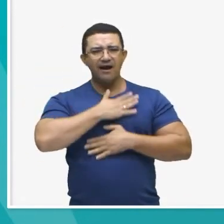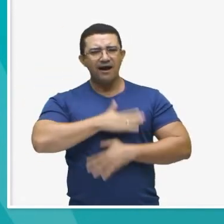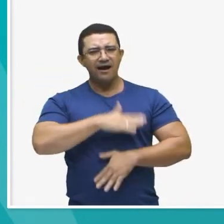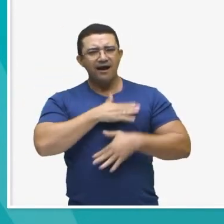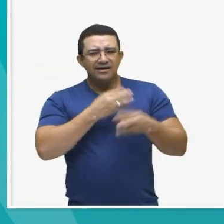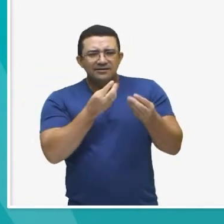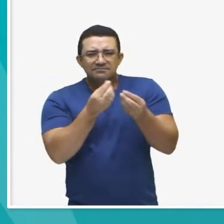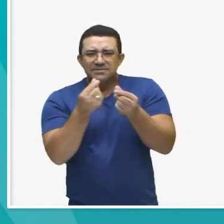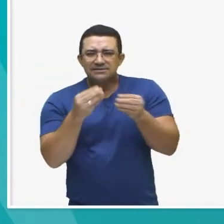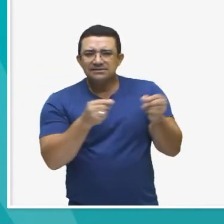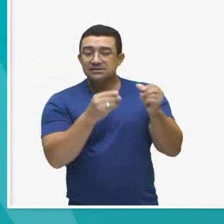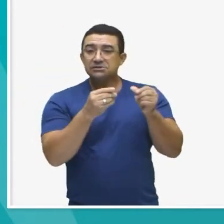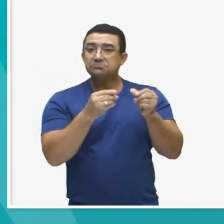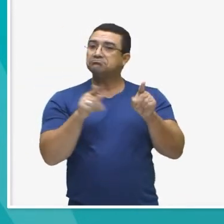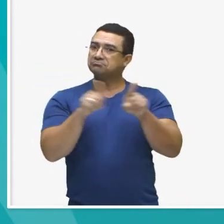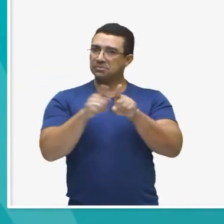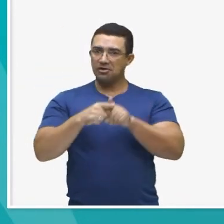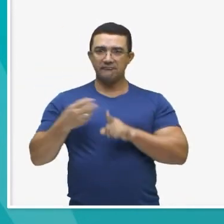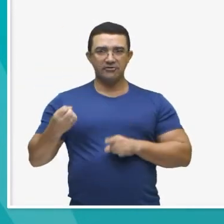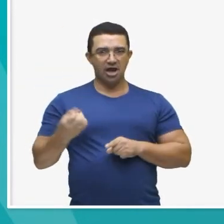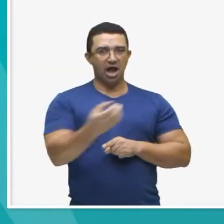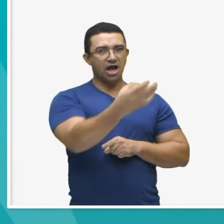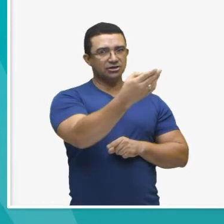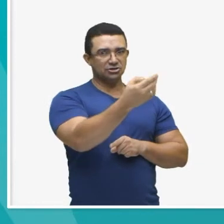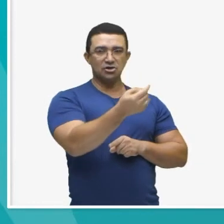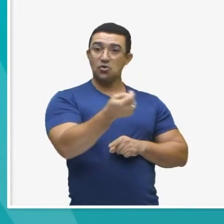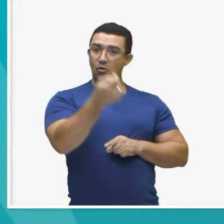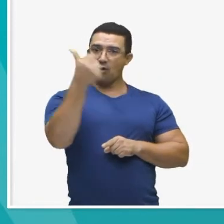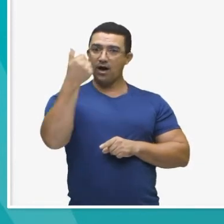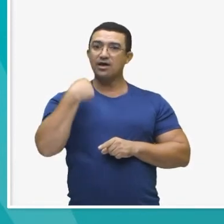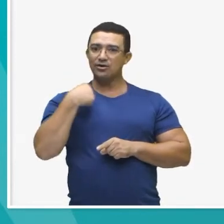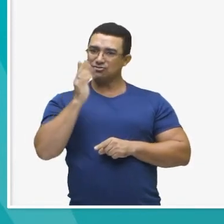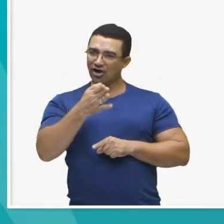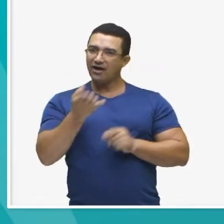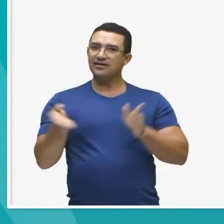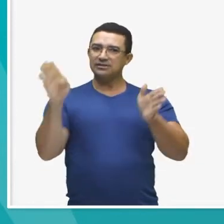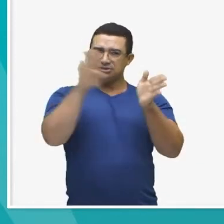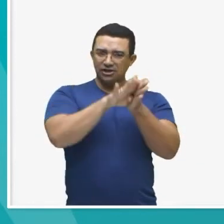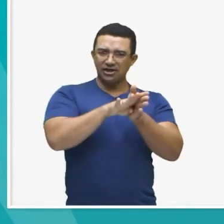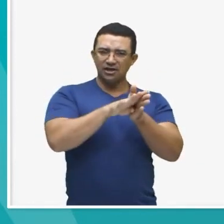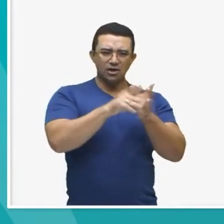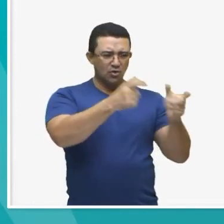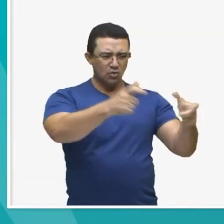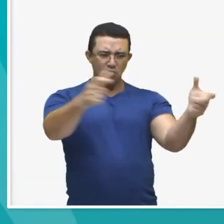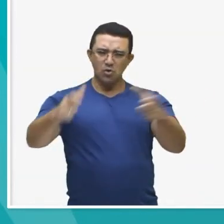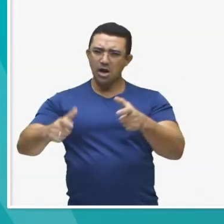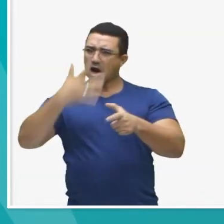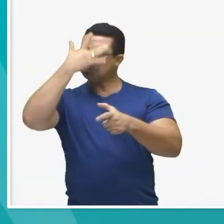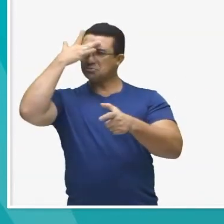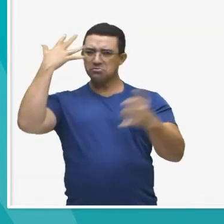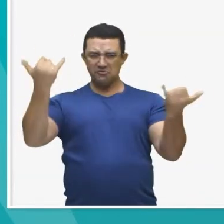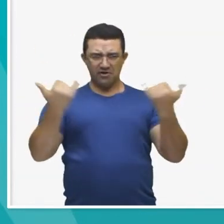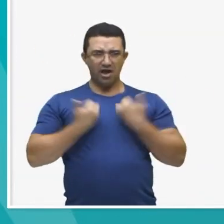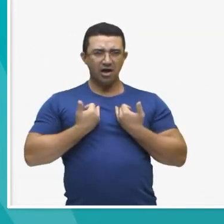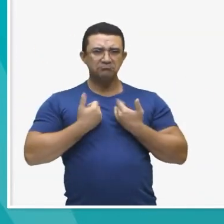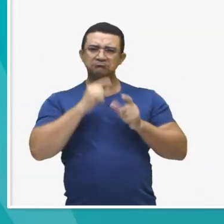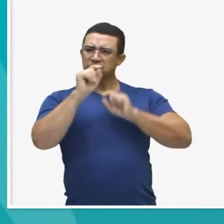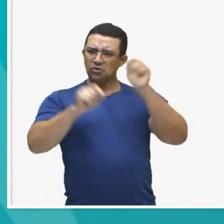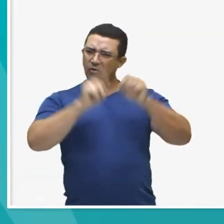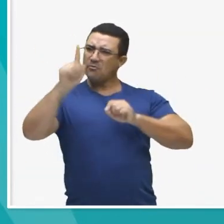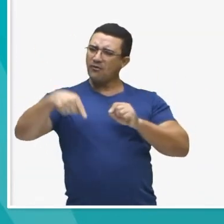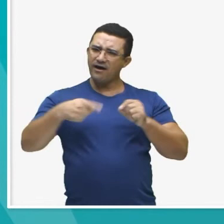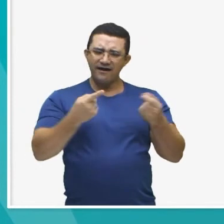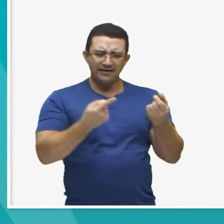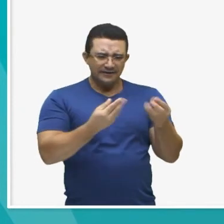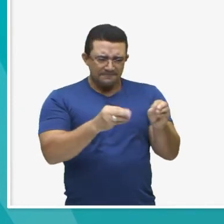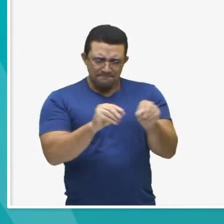a viagem se aproxima. Agora, afinal, cheguei nesta terra que diziam: como ela é uma terra doce